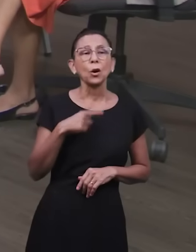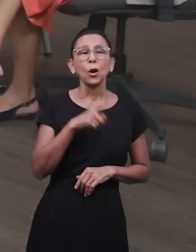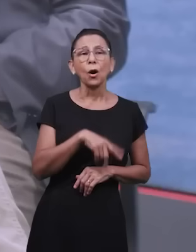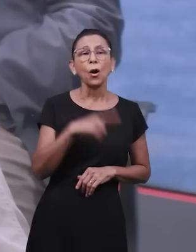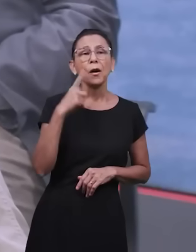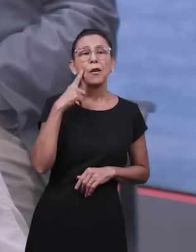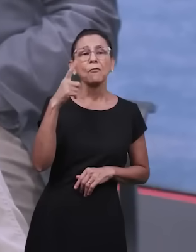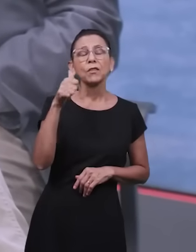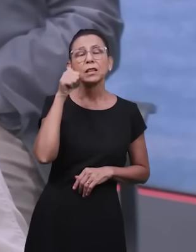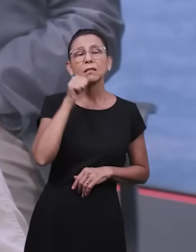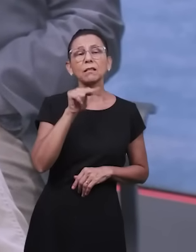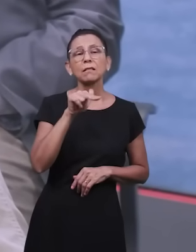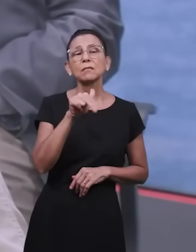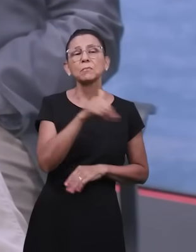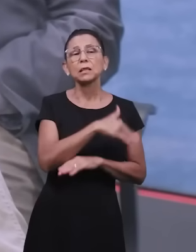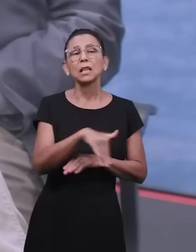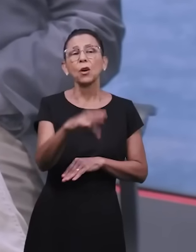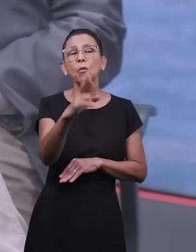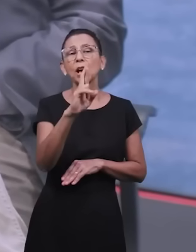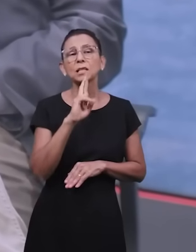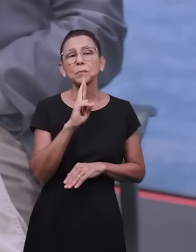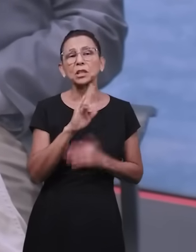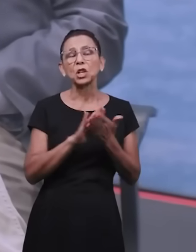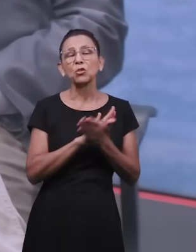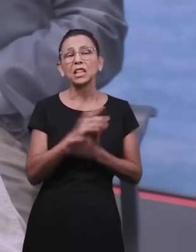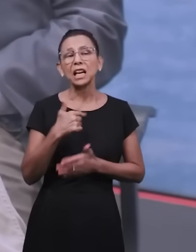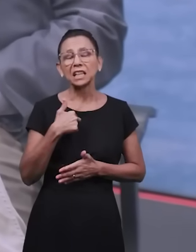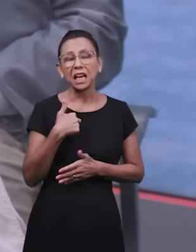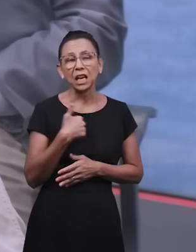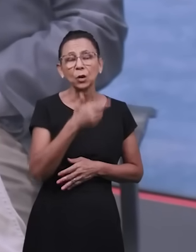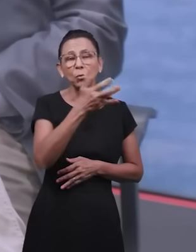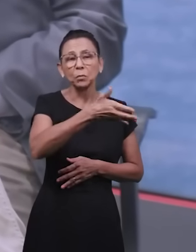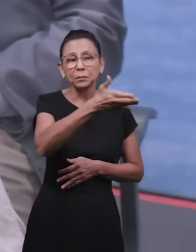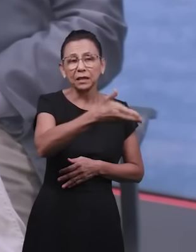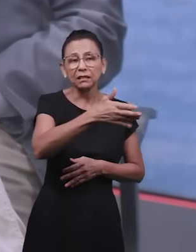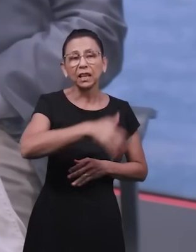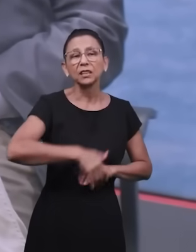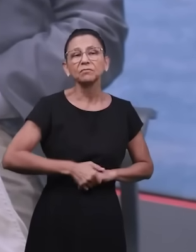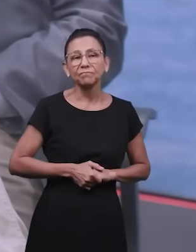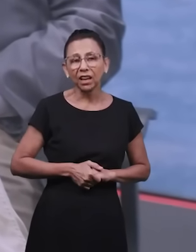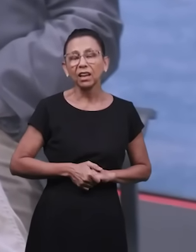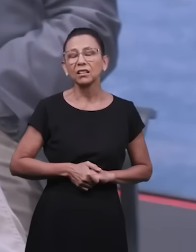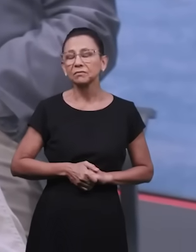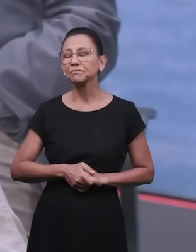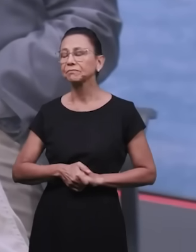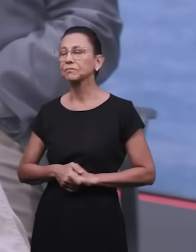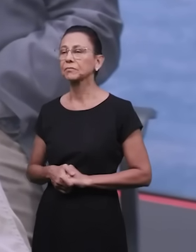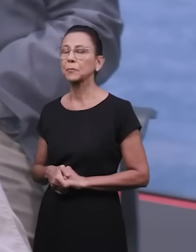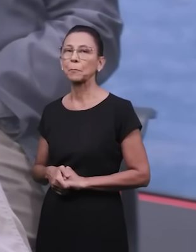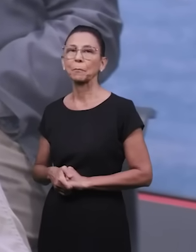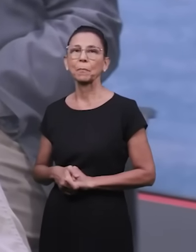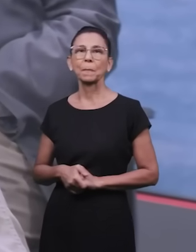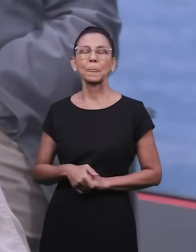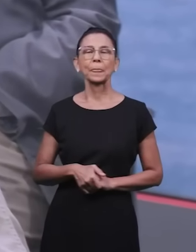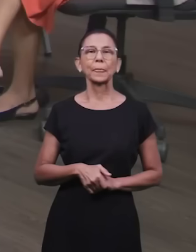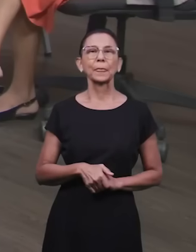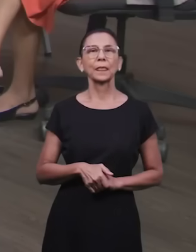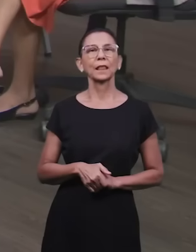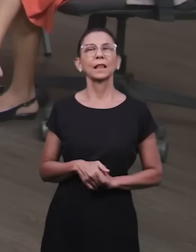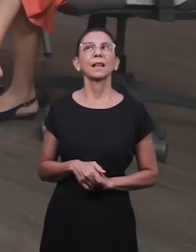fulana fica surpresa. O quê? Nem reparei que eu não falava com ela. Eu acho que eu falei. Eu tenho experiências desse tipo,